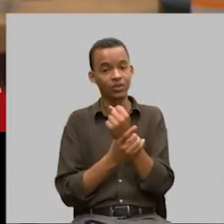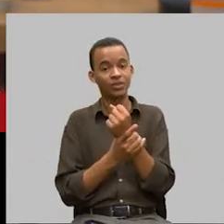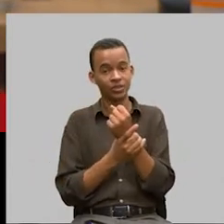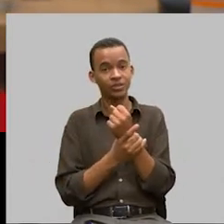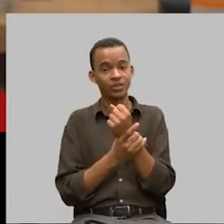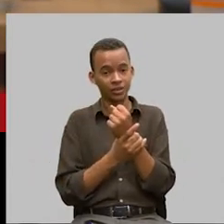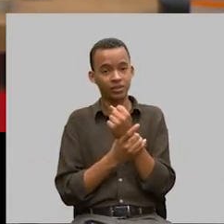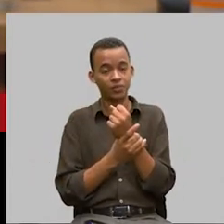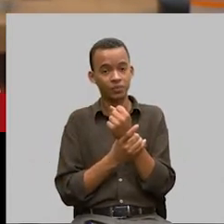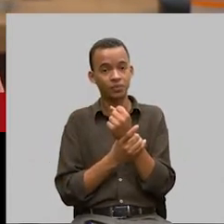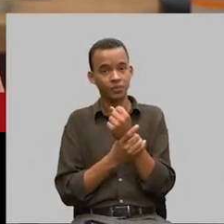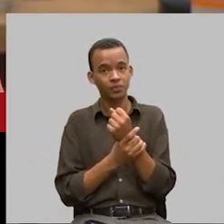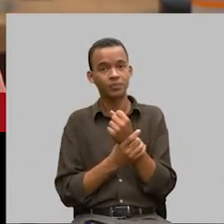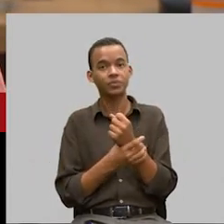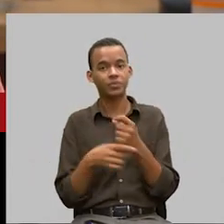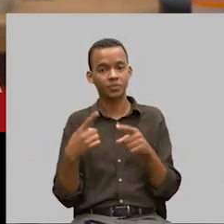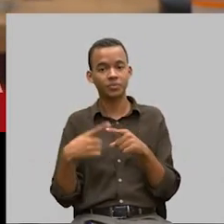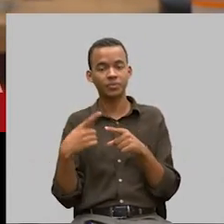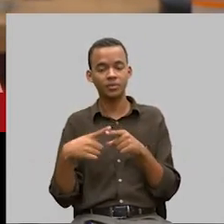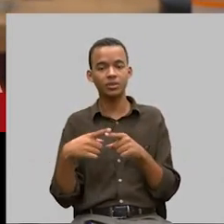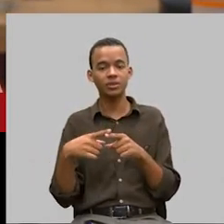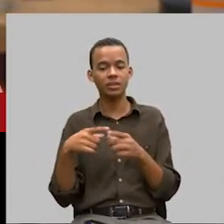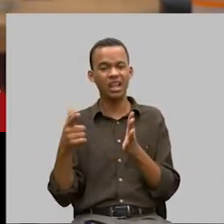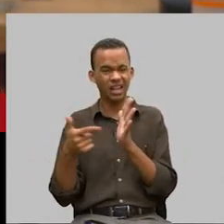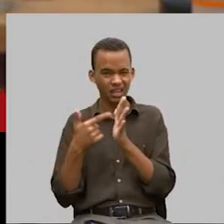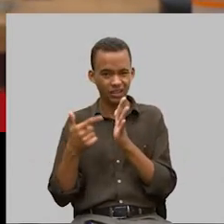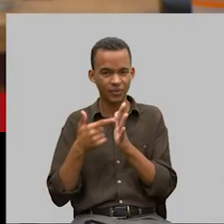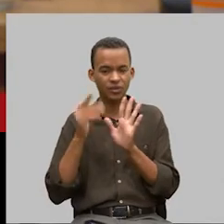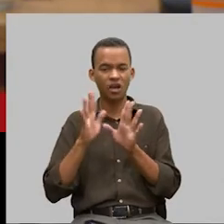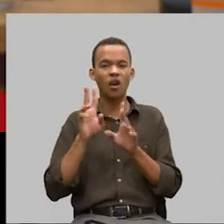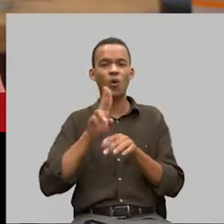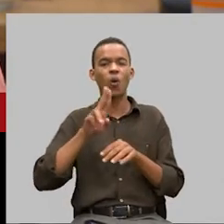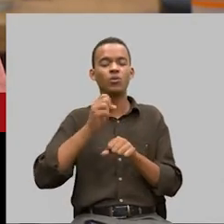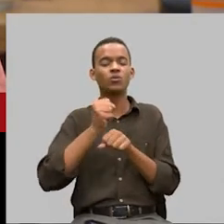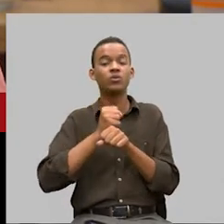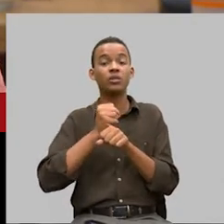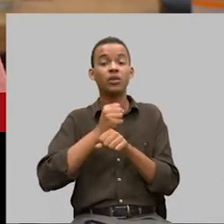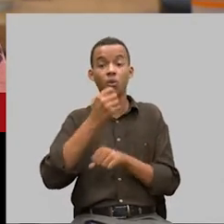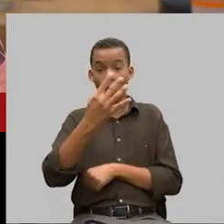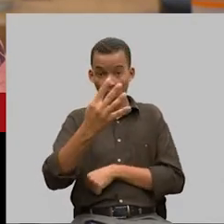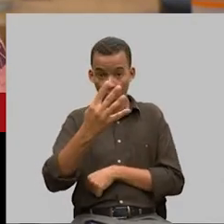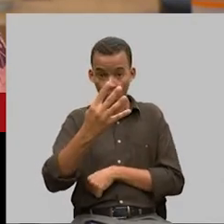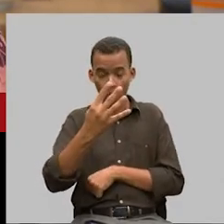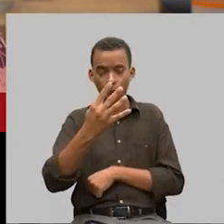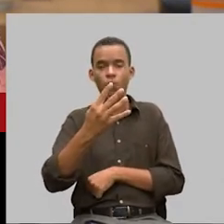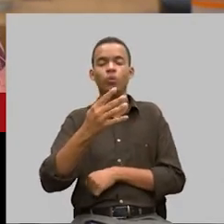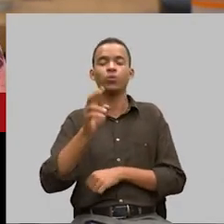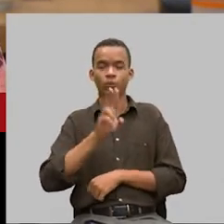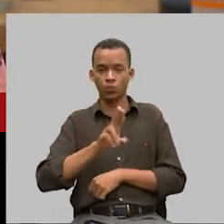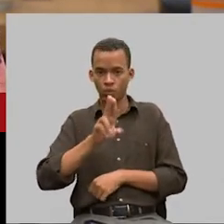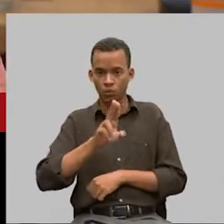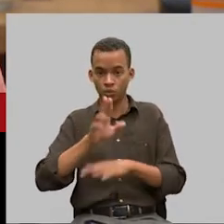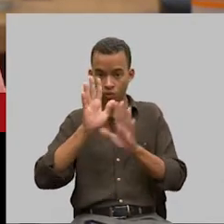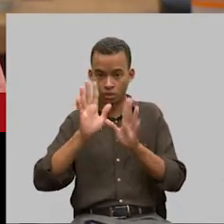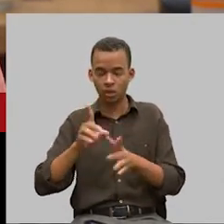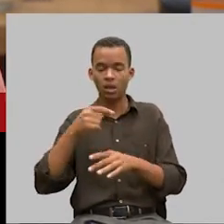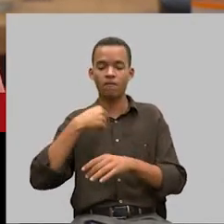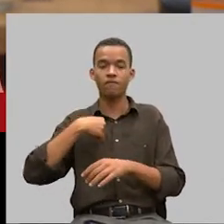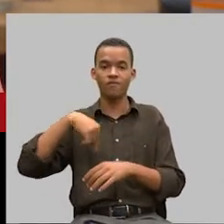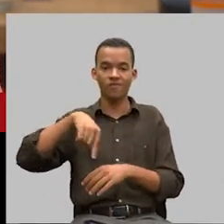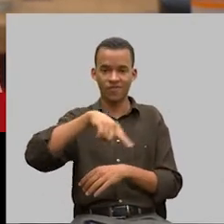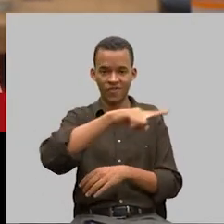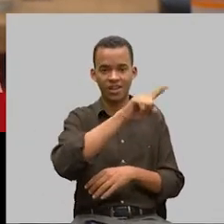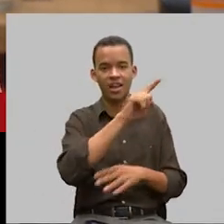fiz isso com com o carrinho de carroceria da Efa de ir numa escola estadual que ia trocar o